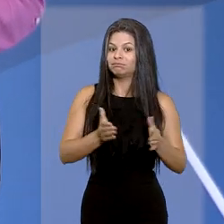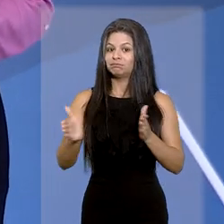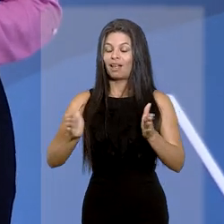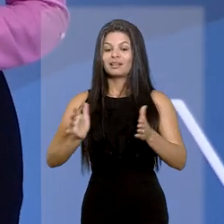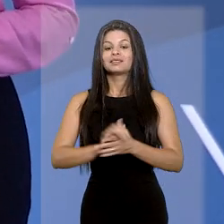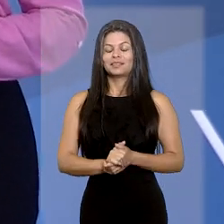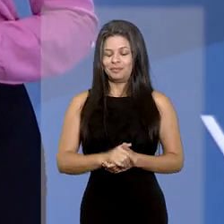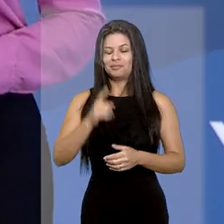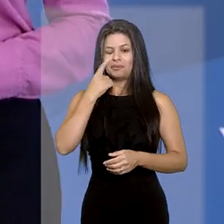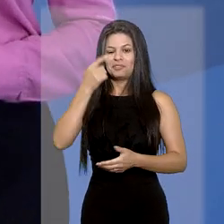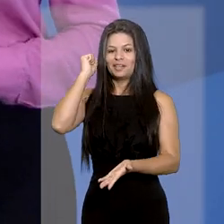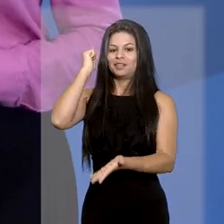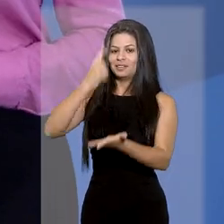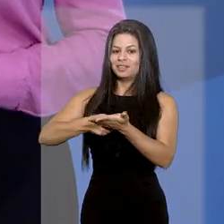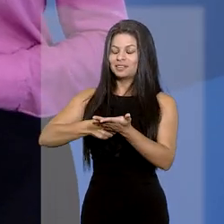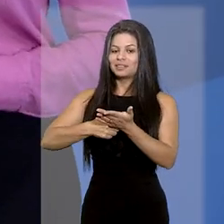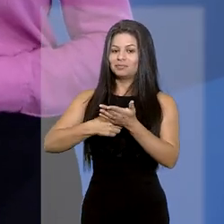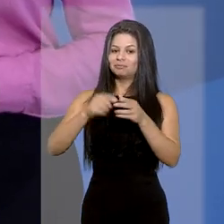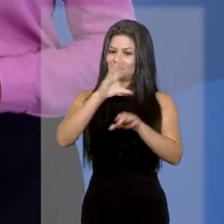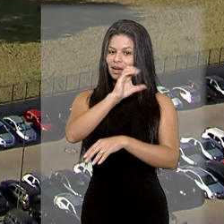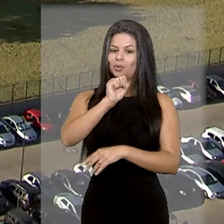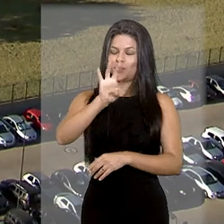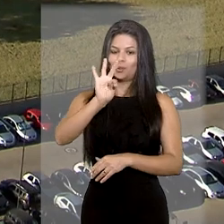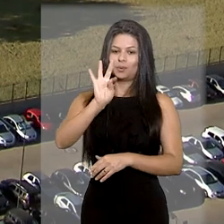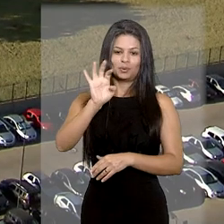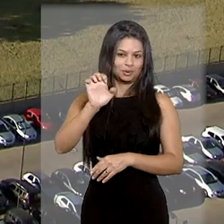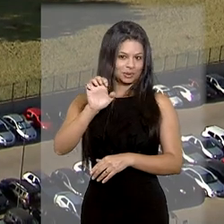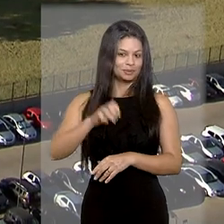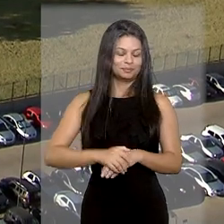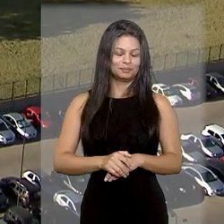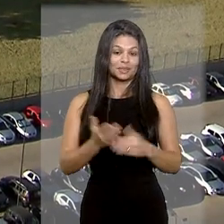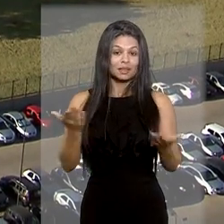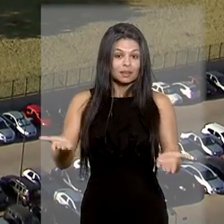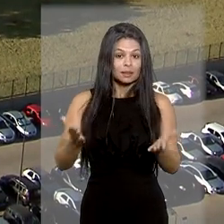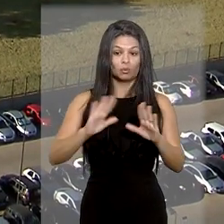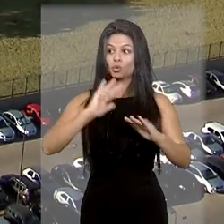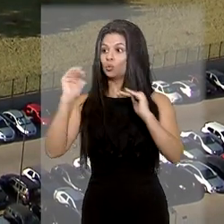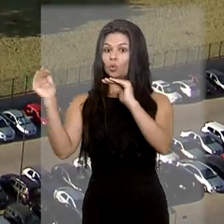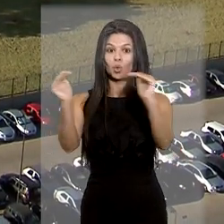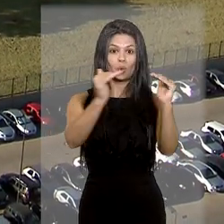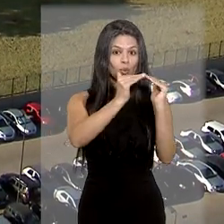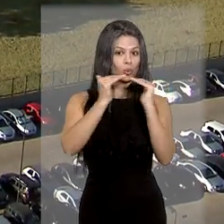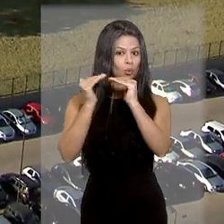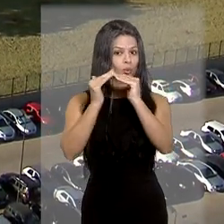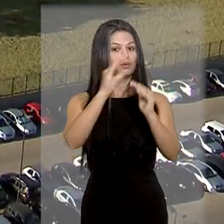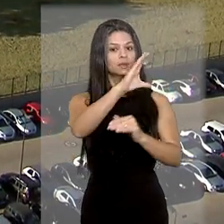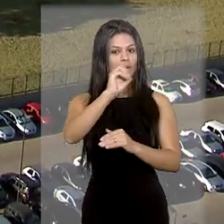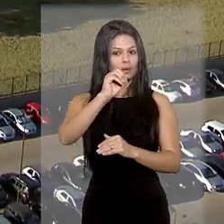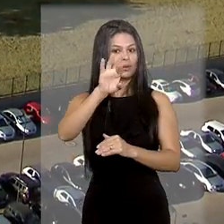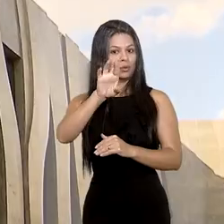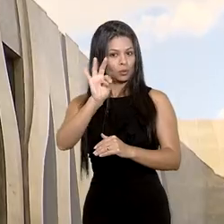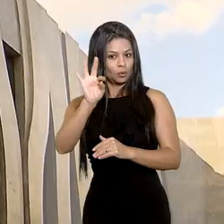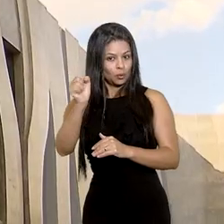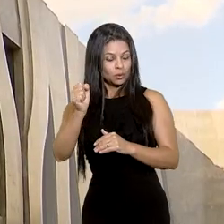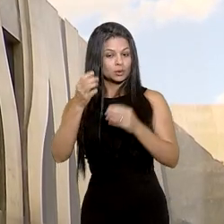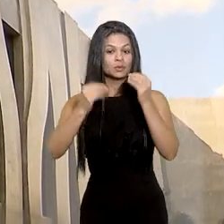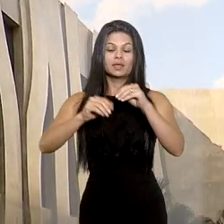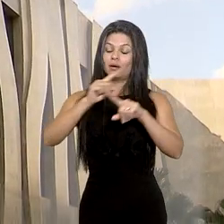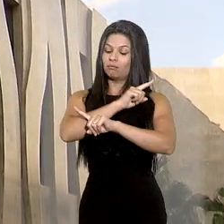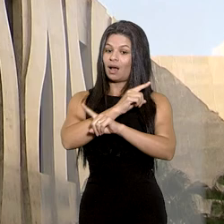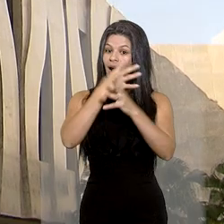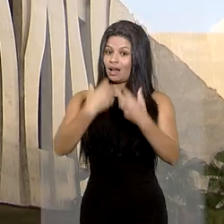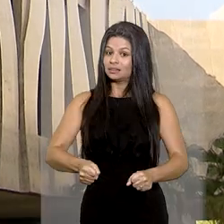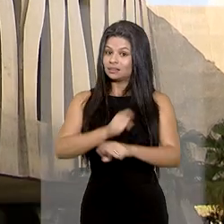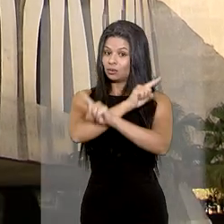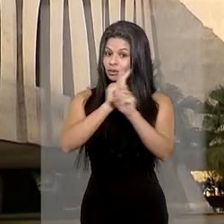confira a decisão da corte especial por unanimidade a corte especial negou provimento a um recurso da defesa e